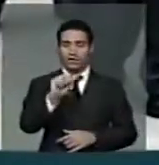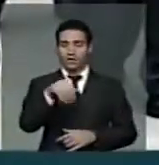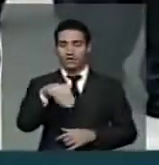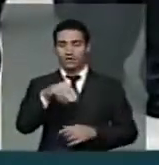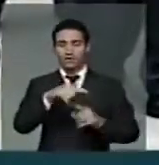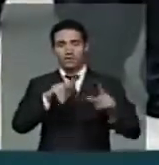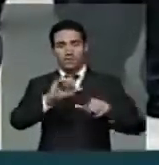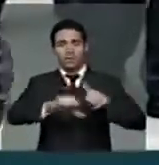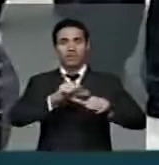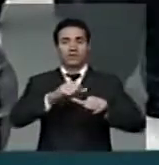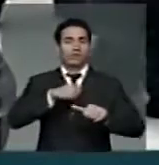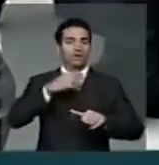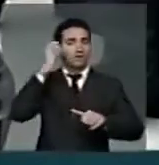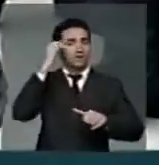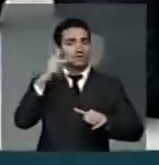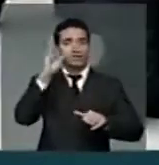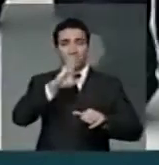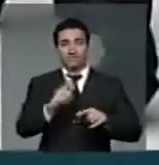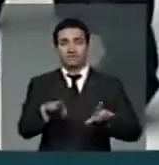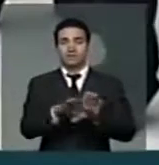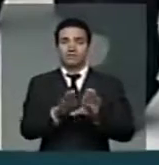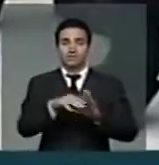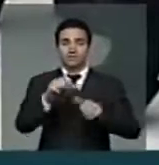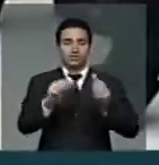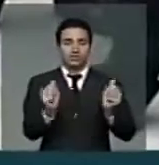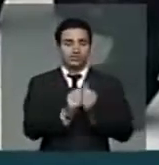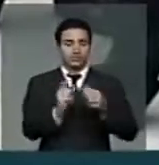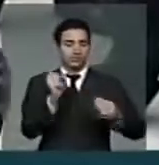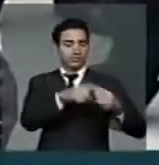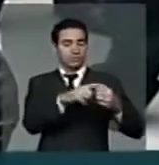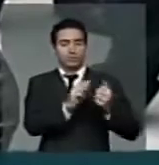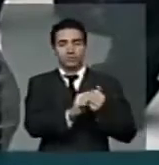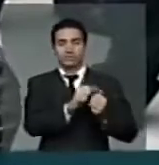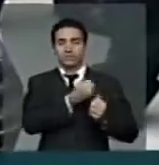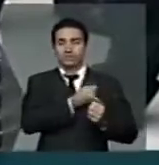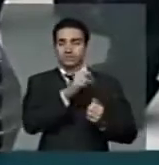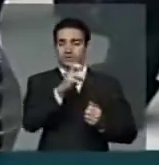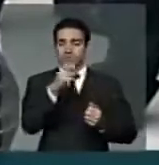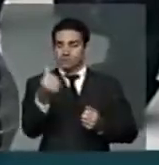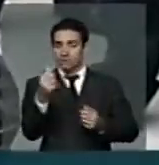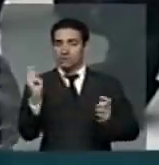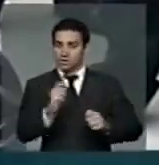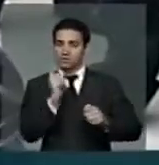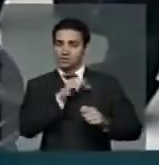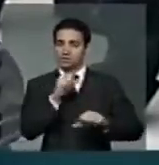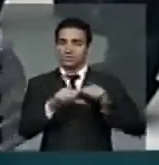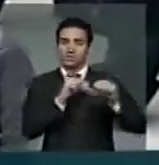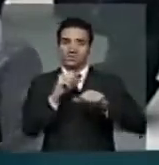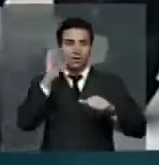das rádios no Brasil e certamente a digitalização em conjunto com o canal 5 e 6 vai permitir a mudança e o avanço das rádios no Brasil. Obrigado.